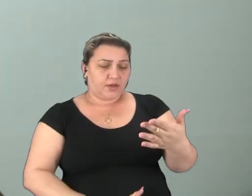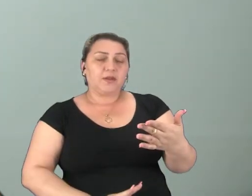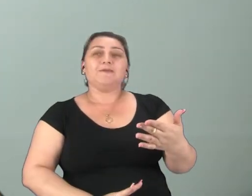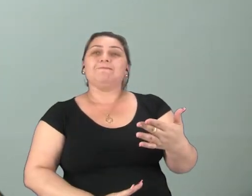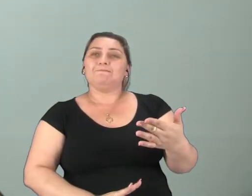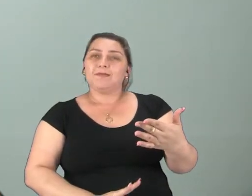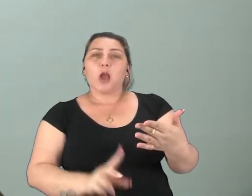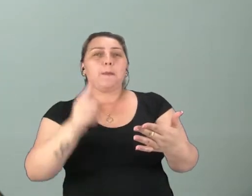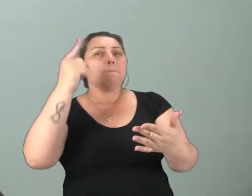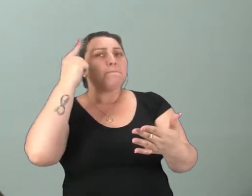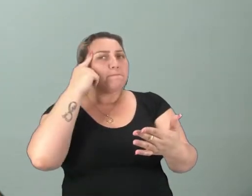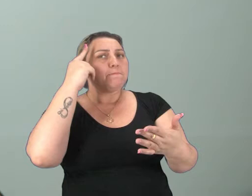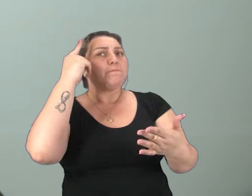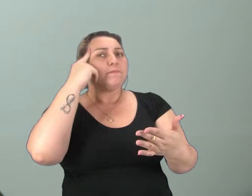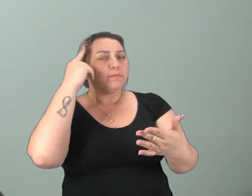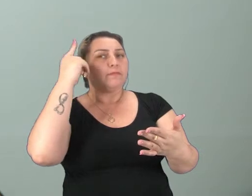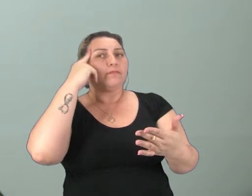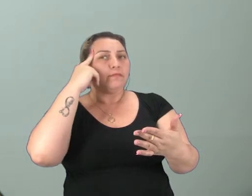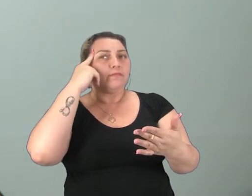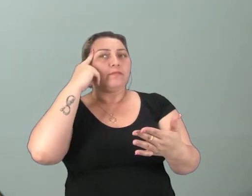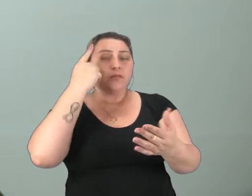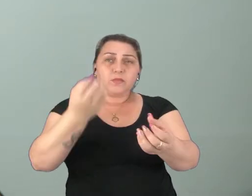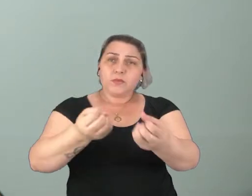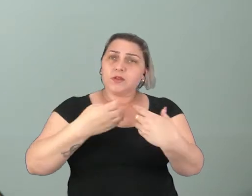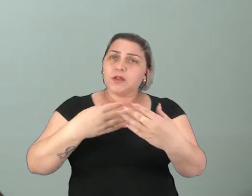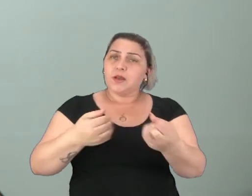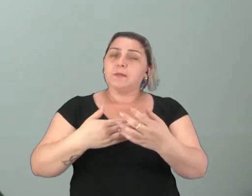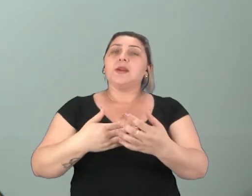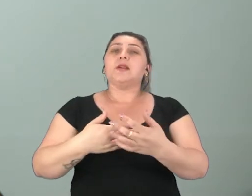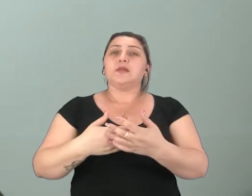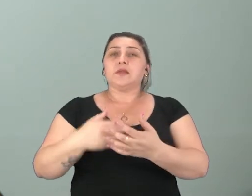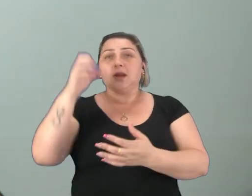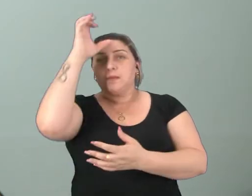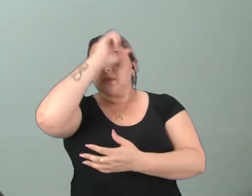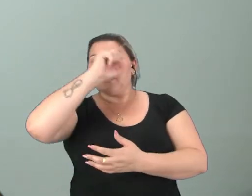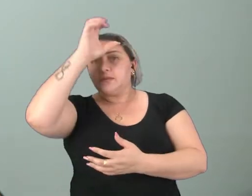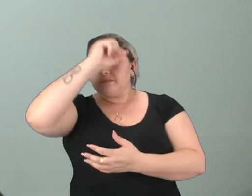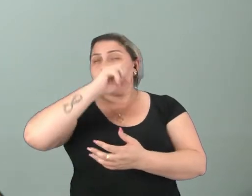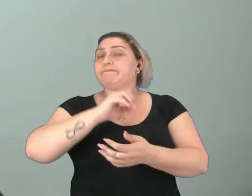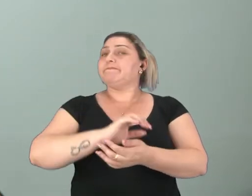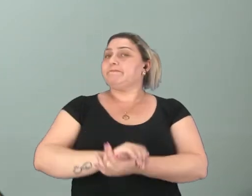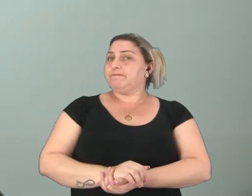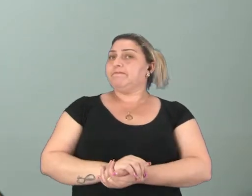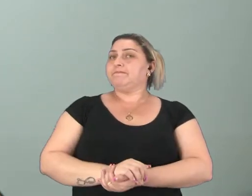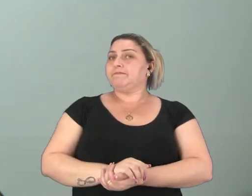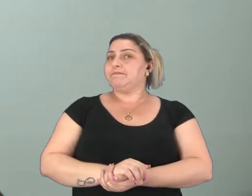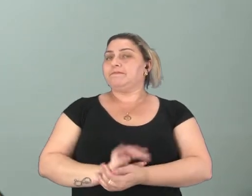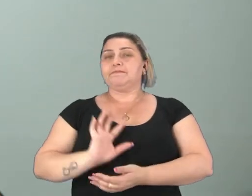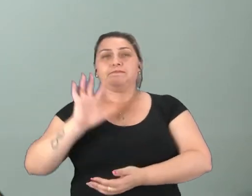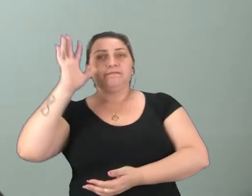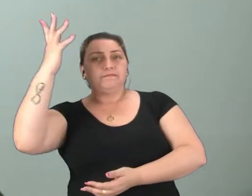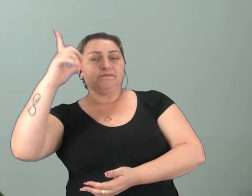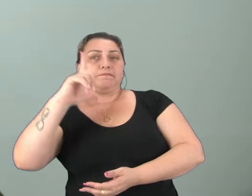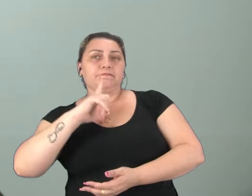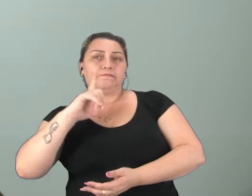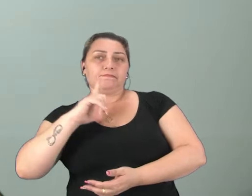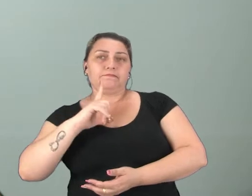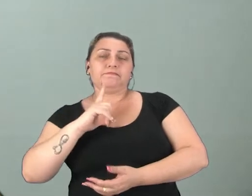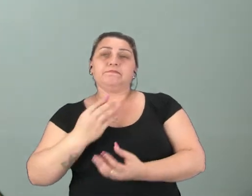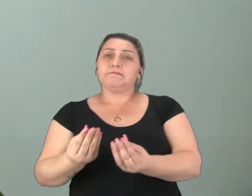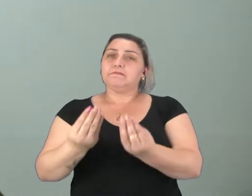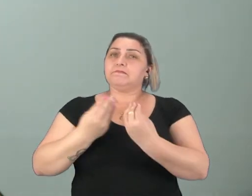venhamos refletir sobre a lição de moral, ou seja, sobre o ensinamento que todos os acontecimentos querem nos